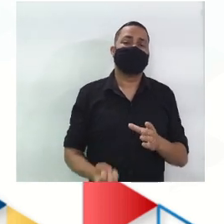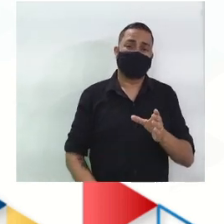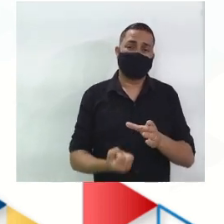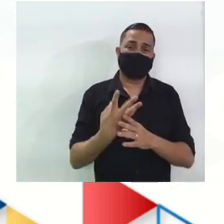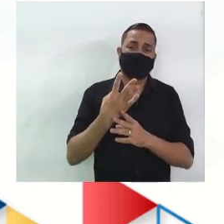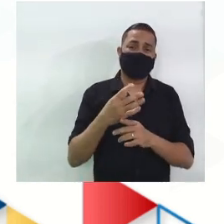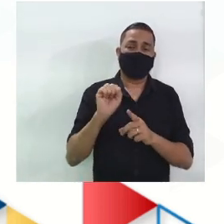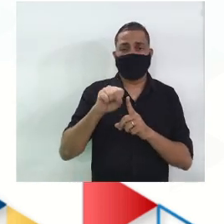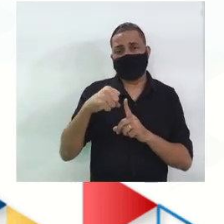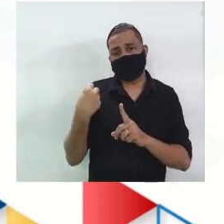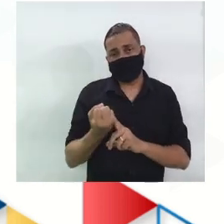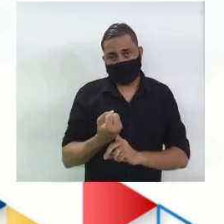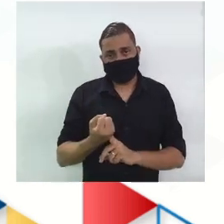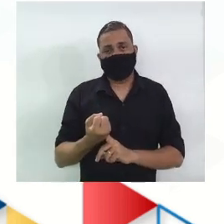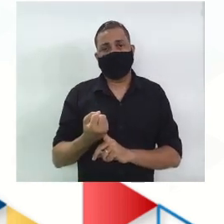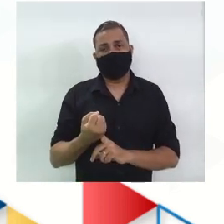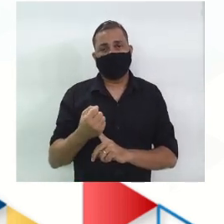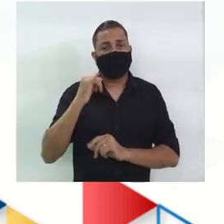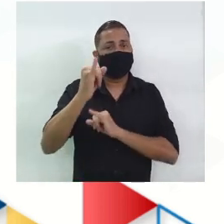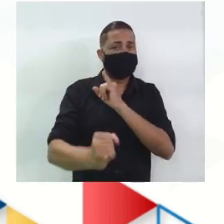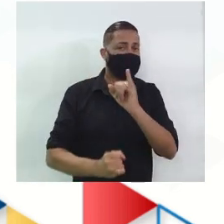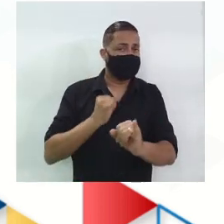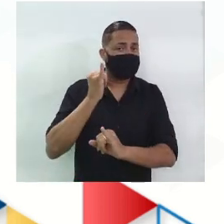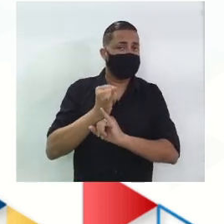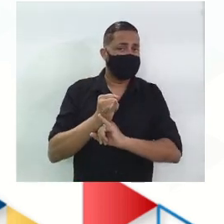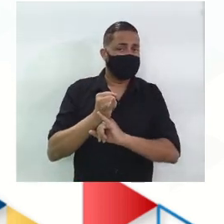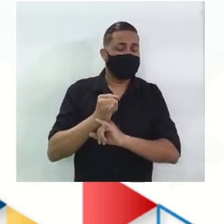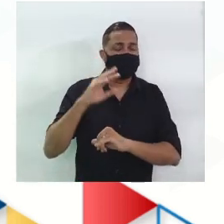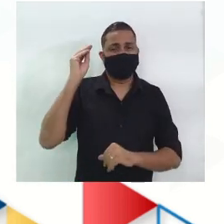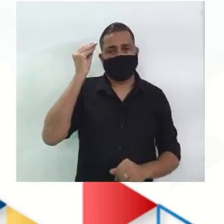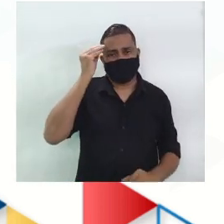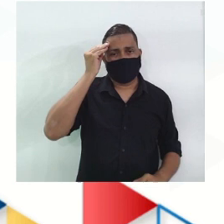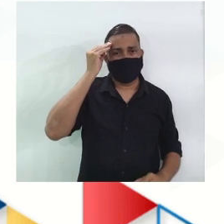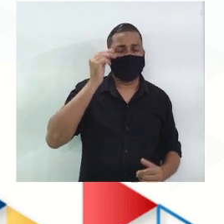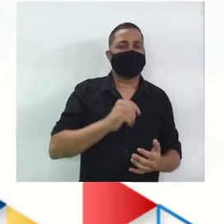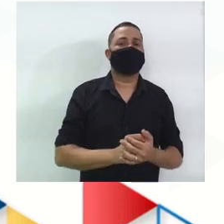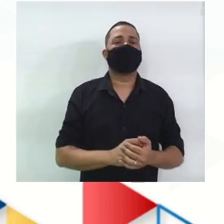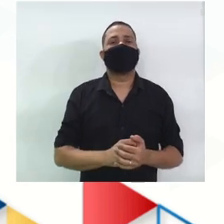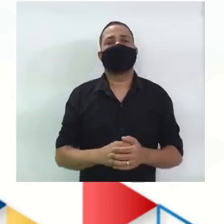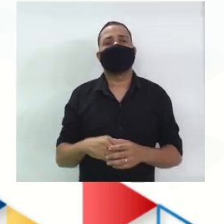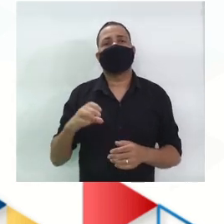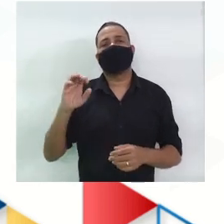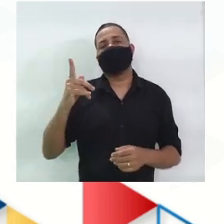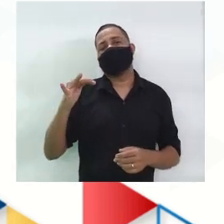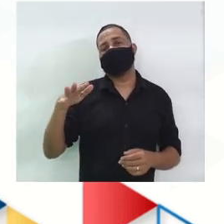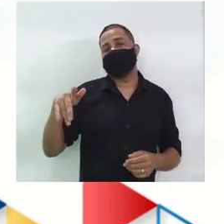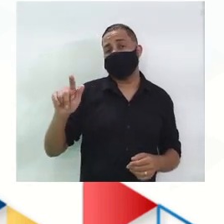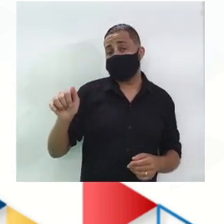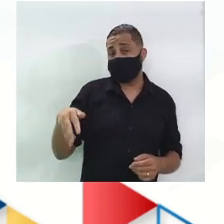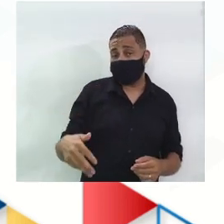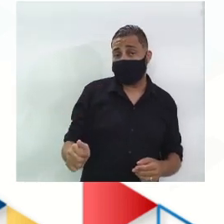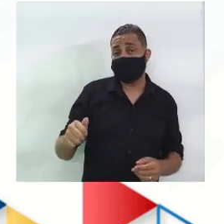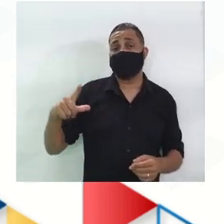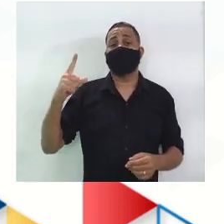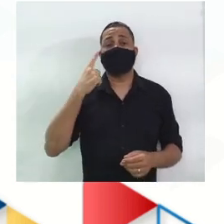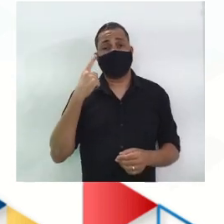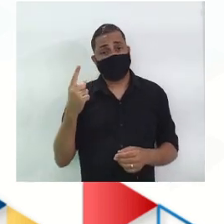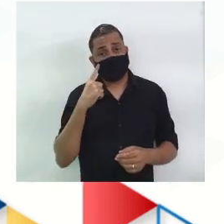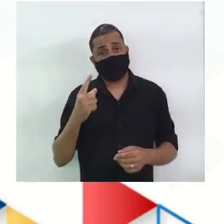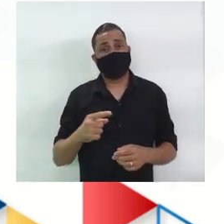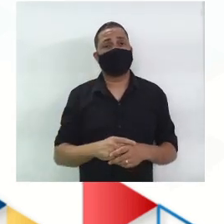da Sociedade Internacional de Consciência de Krishna, certo? Vejam só